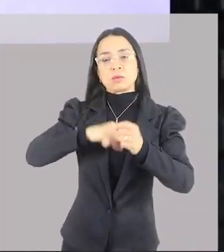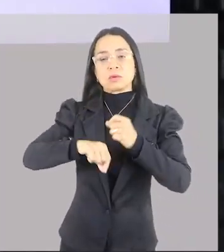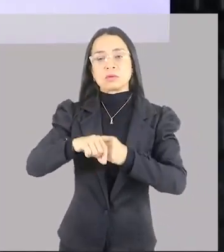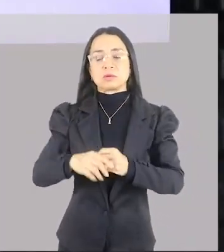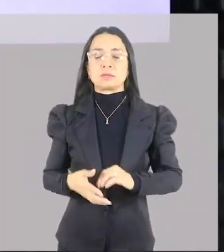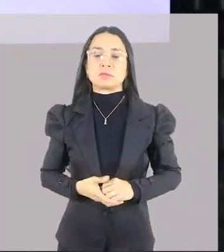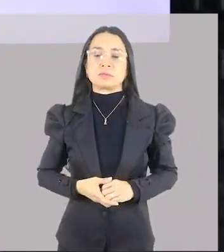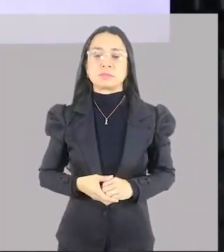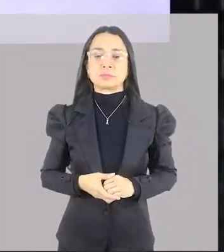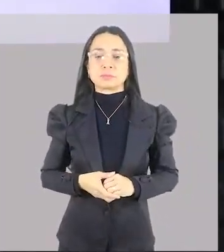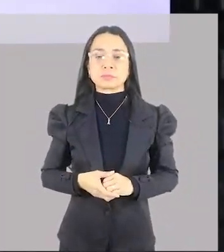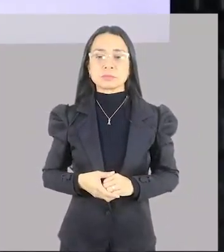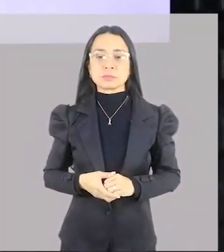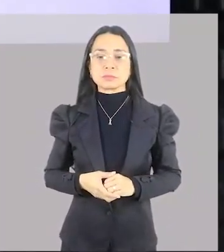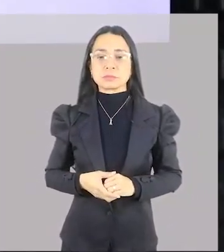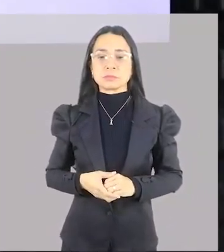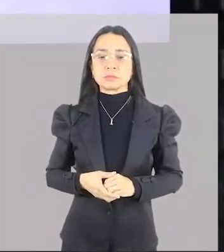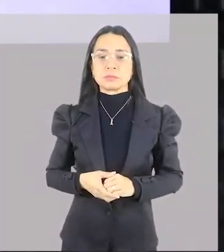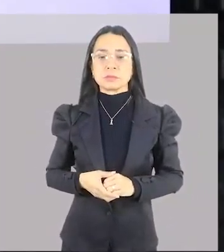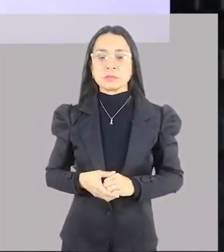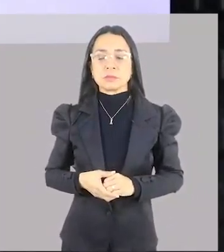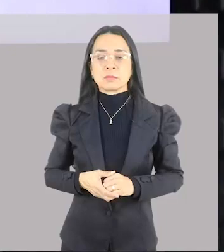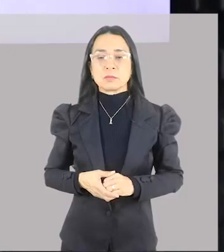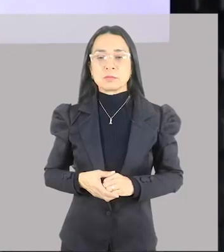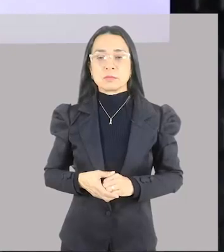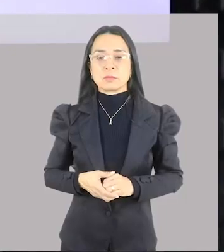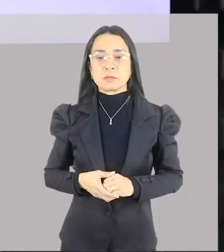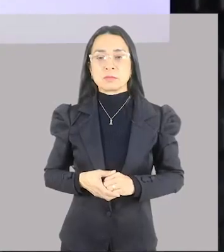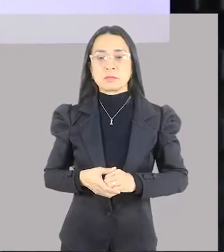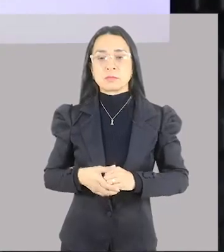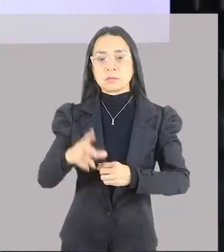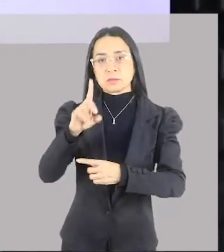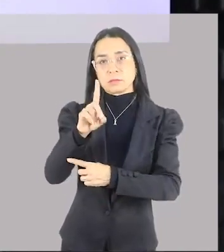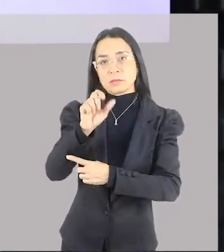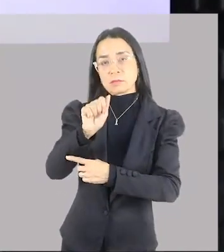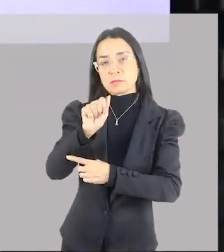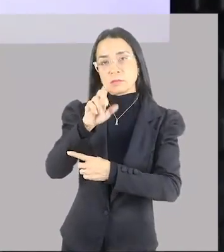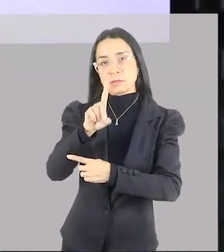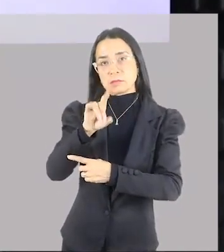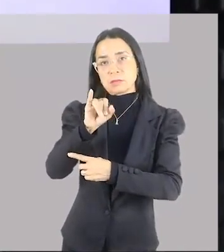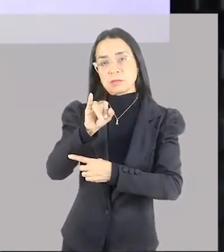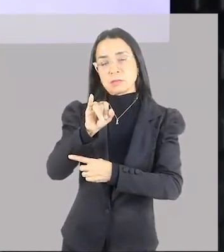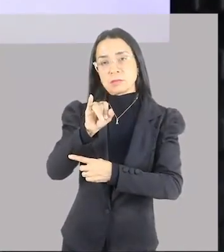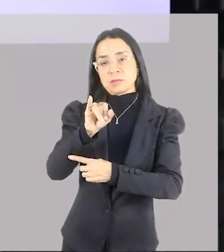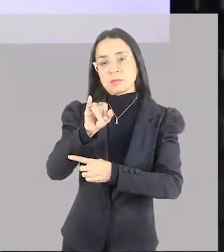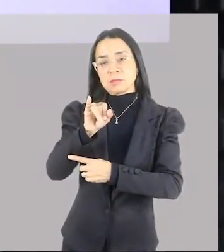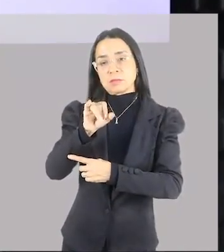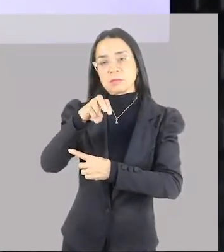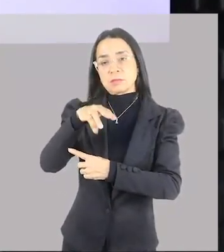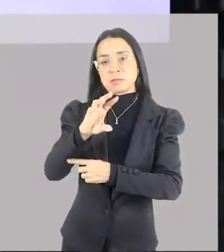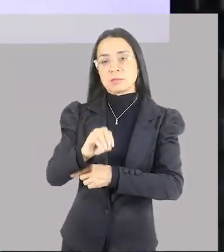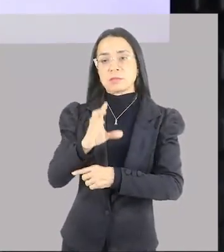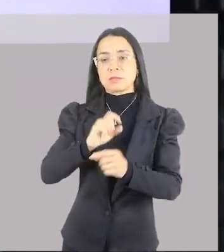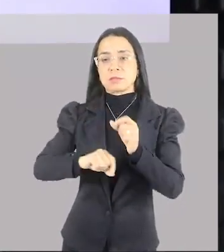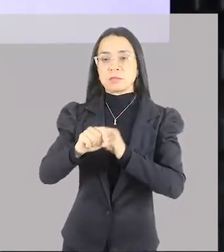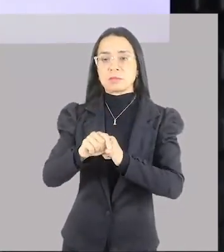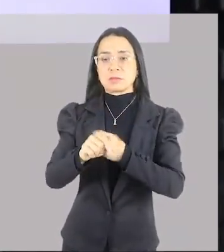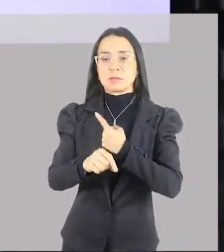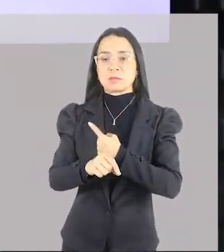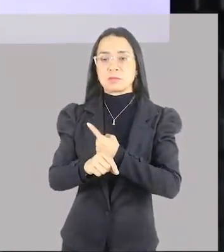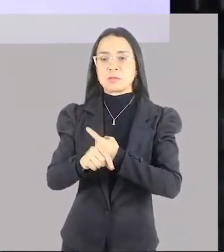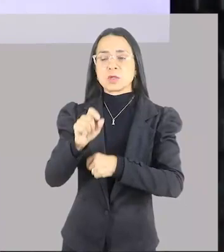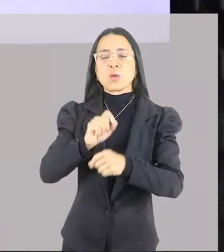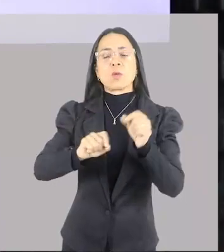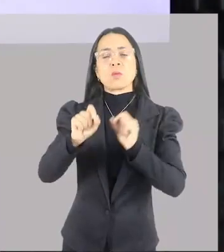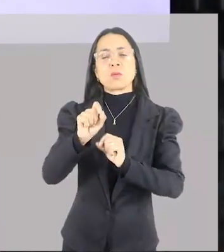temos o dadaísmo, né? Que estaria associado ao nonsense, né? Ou ilogismo. O que seria